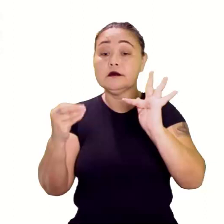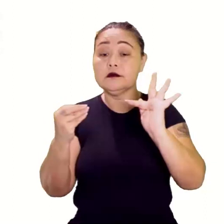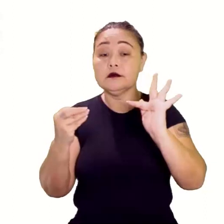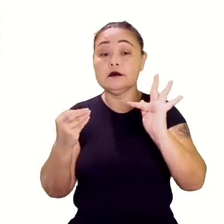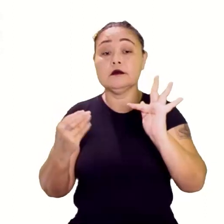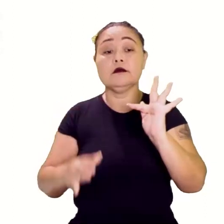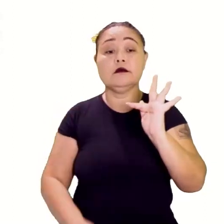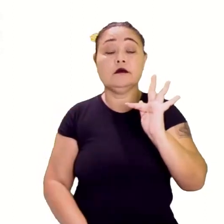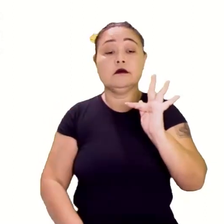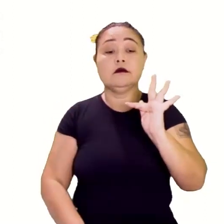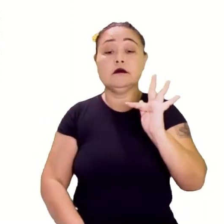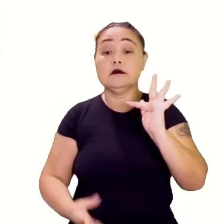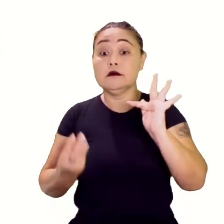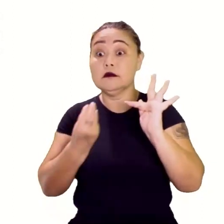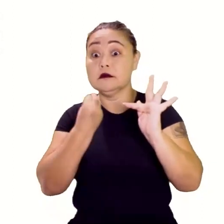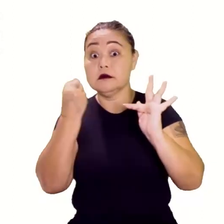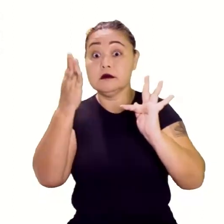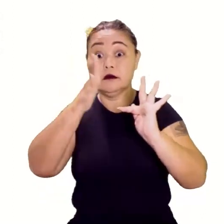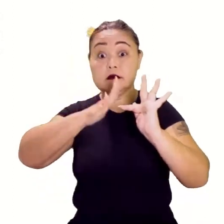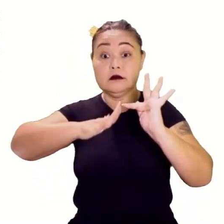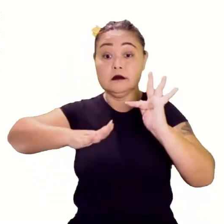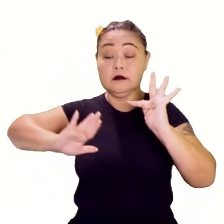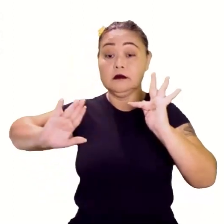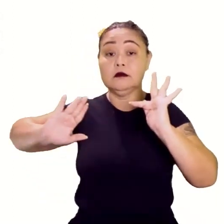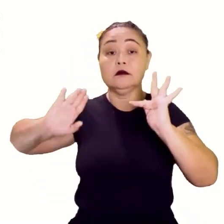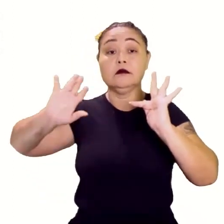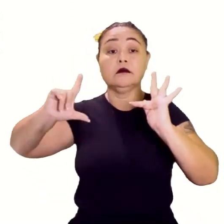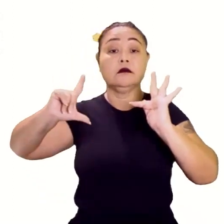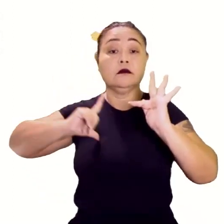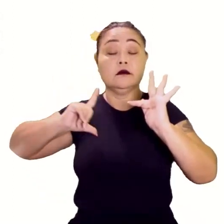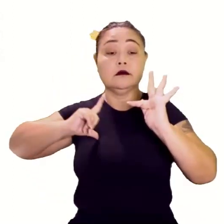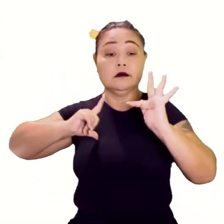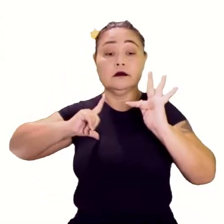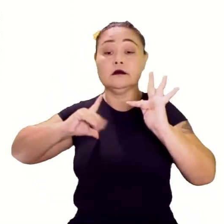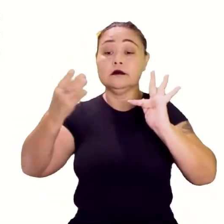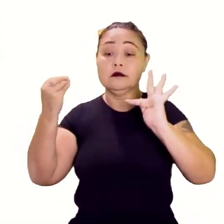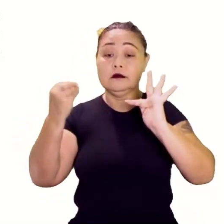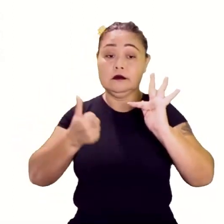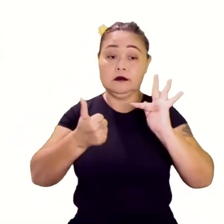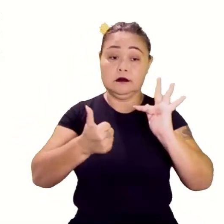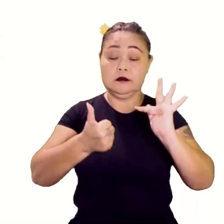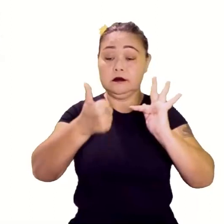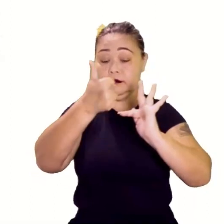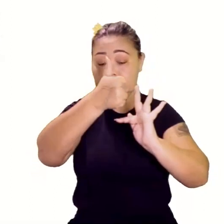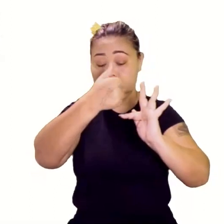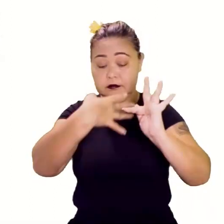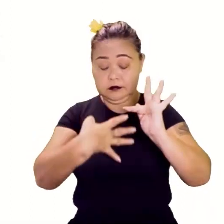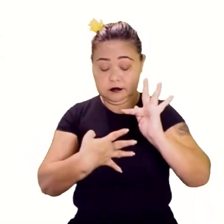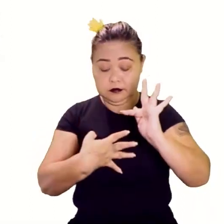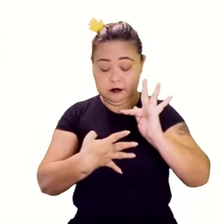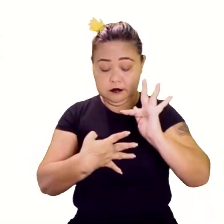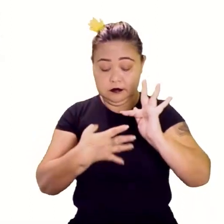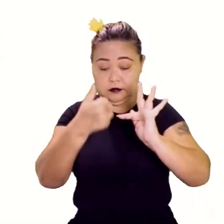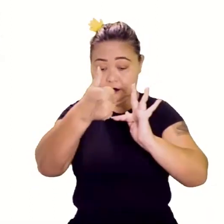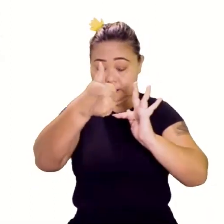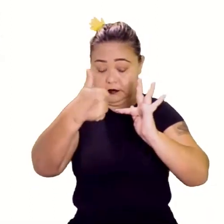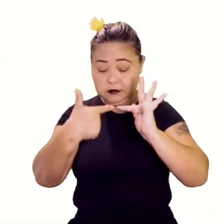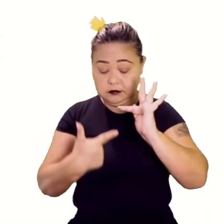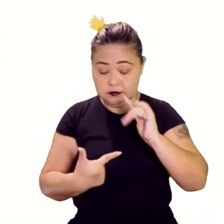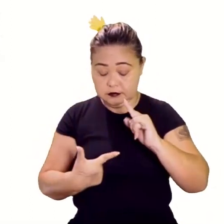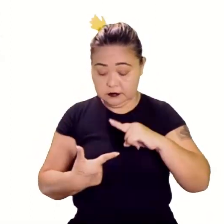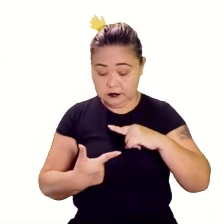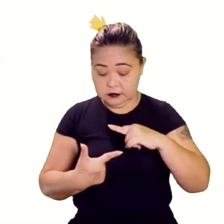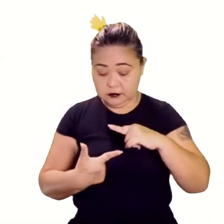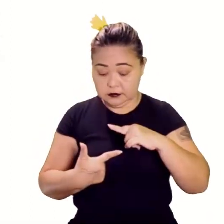que isso vai funcionar. Ó. Como que vem essa curva, né? Então, nós temos lá os valores, 1/4,